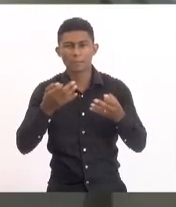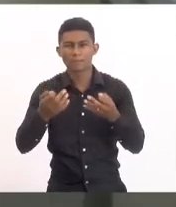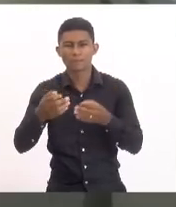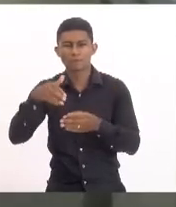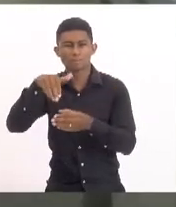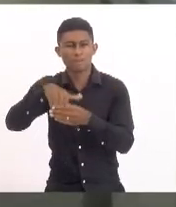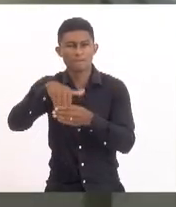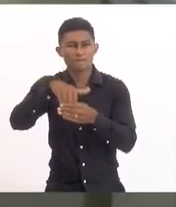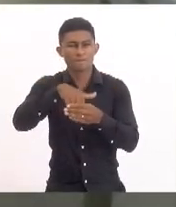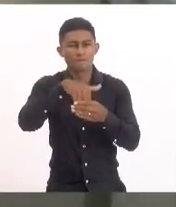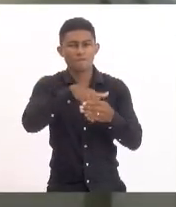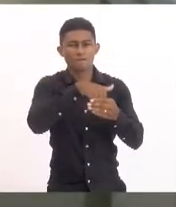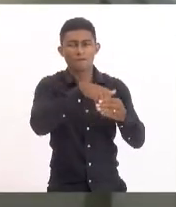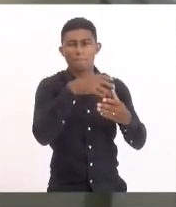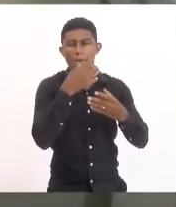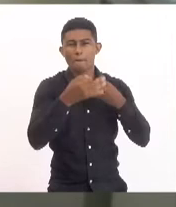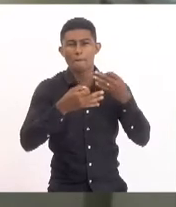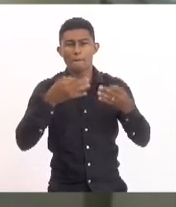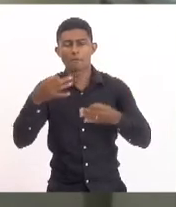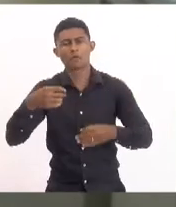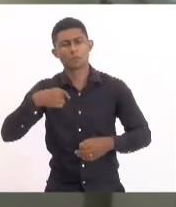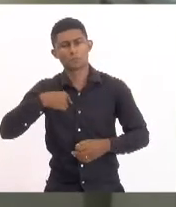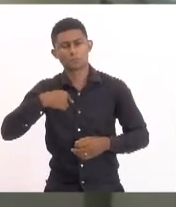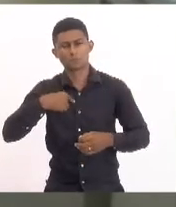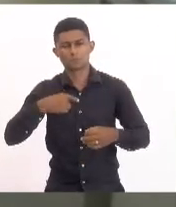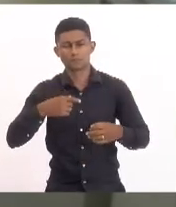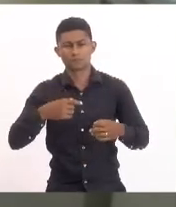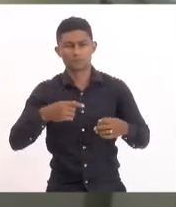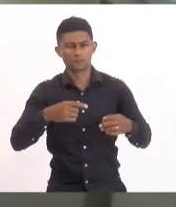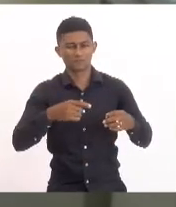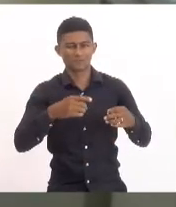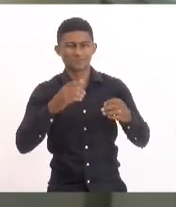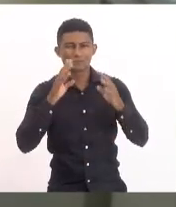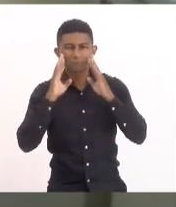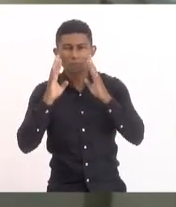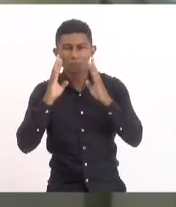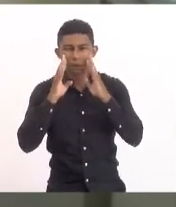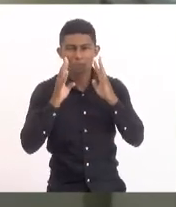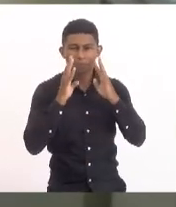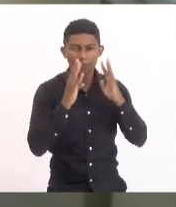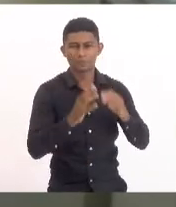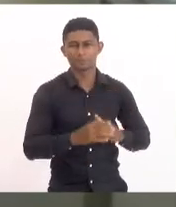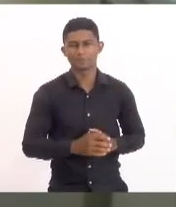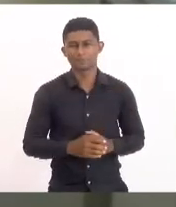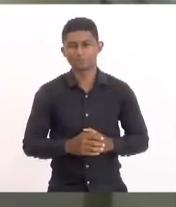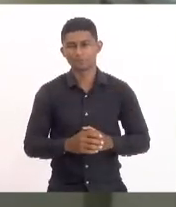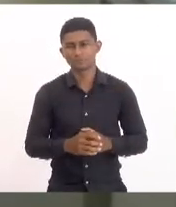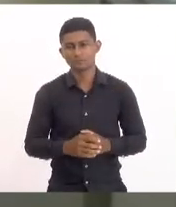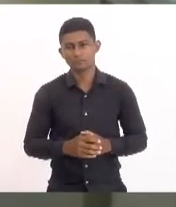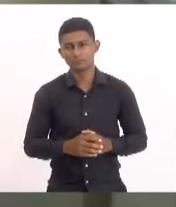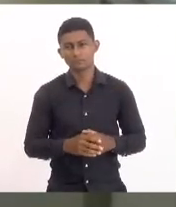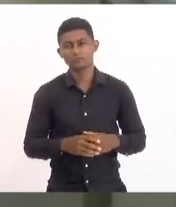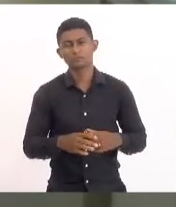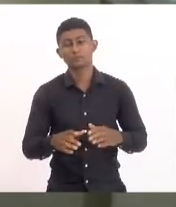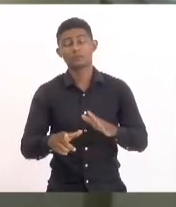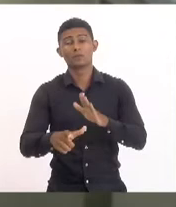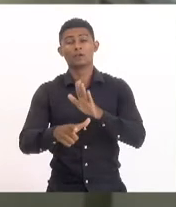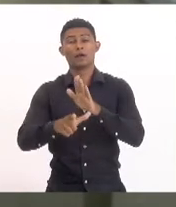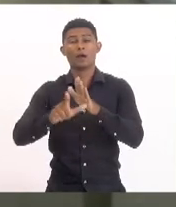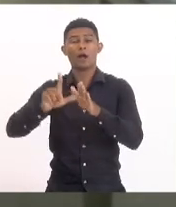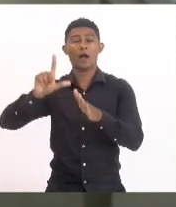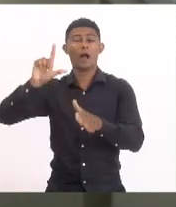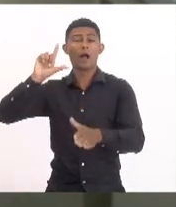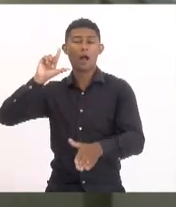dados pelas mais diversas comissões e já na preliminar,